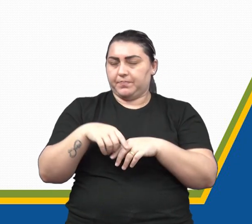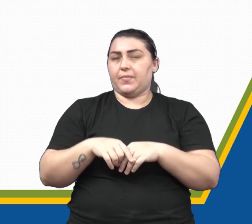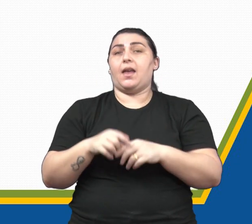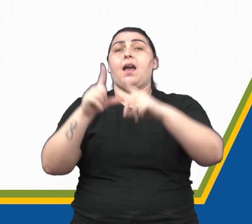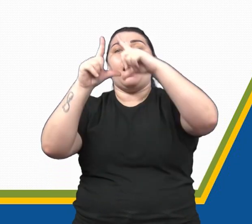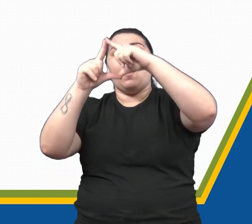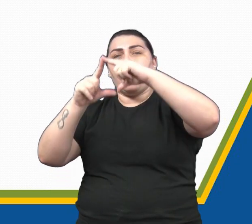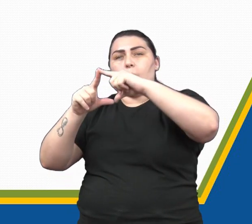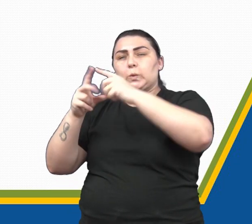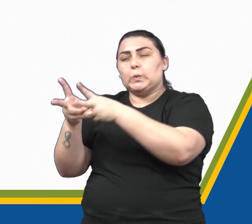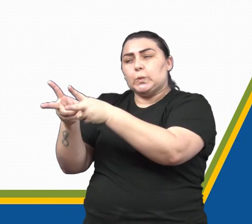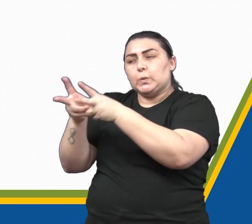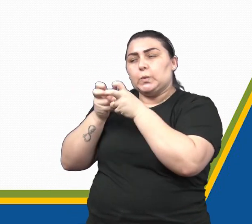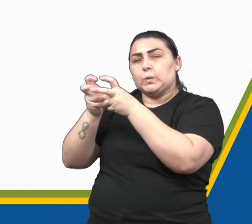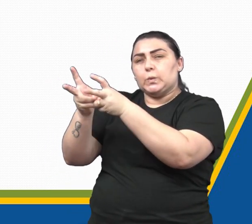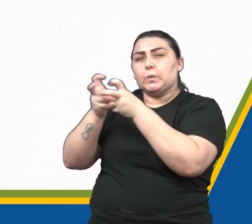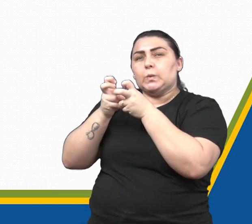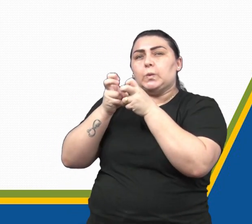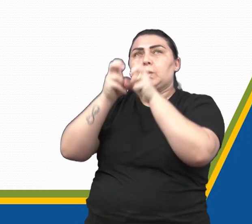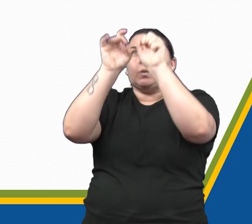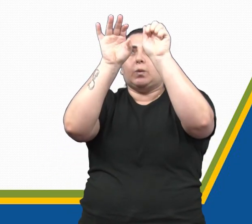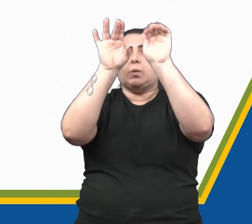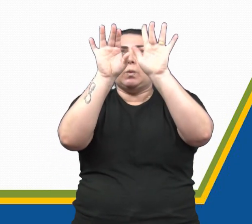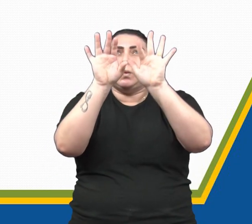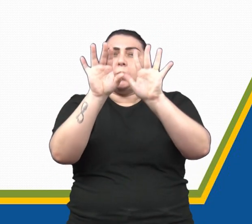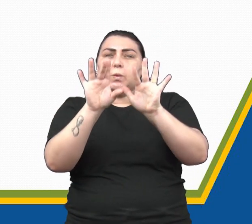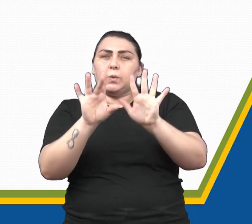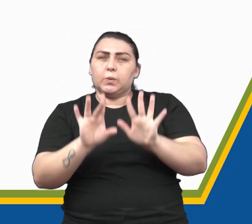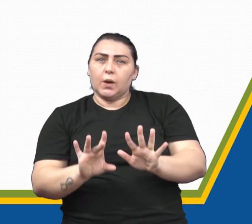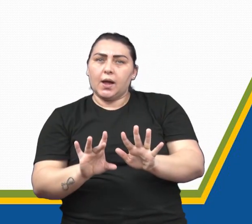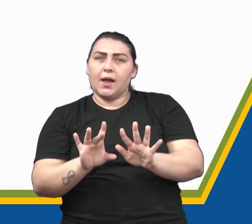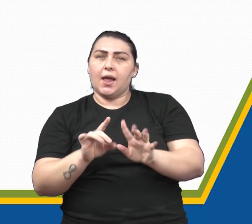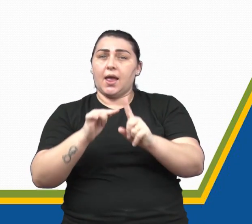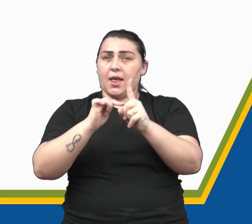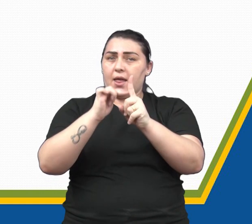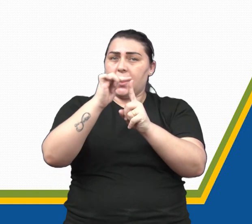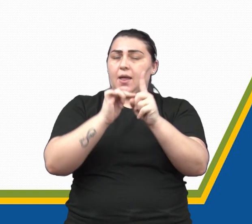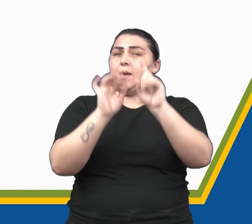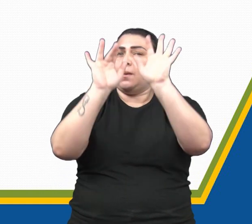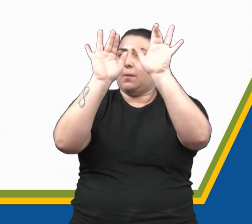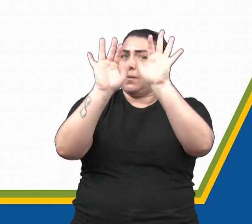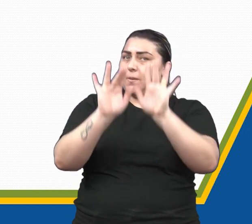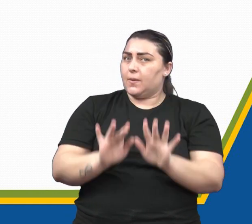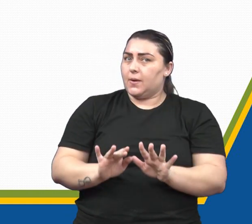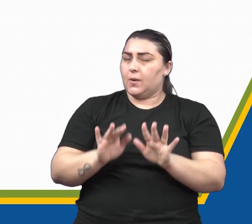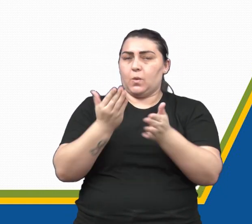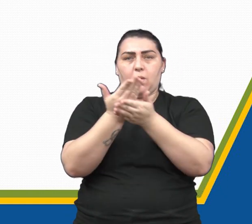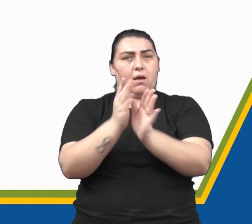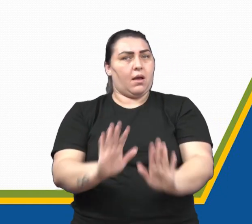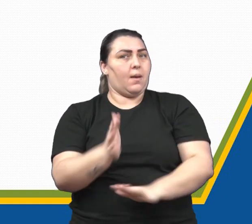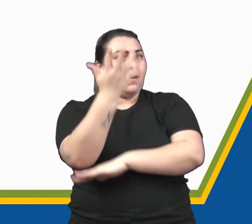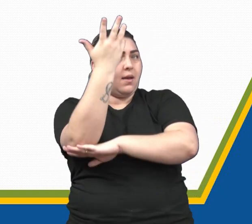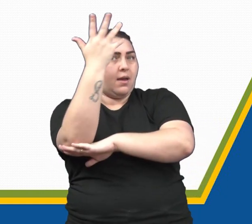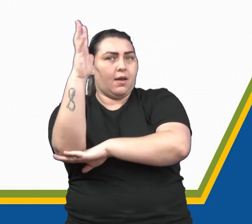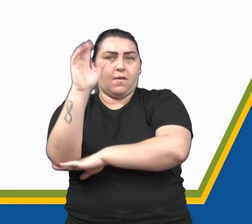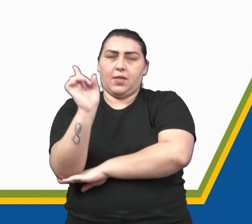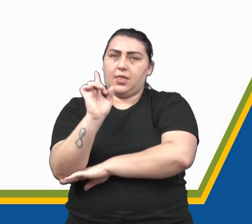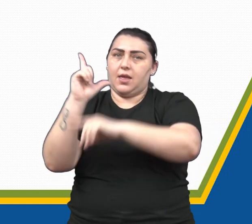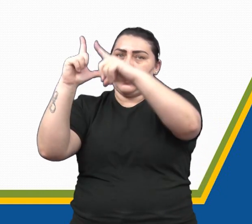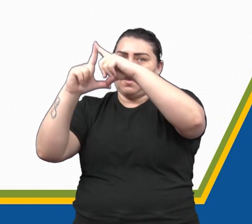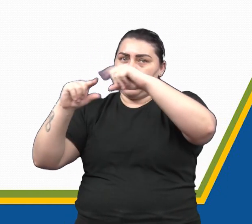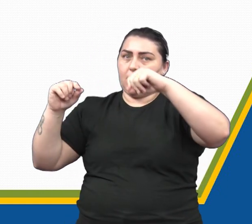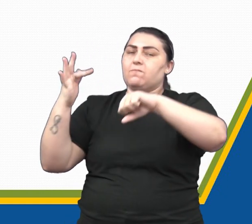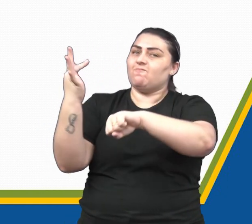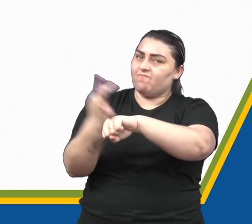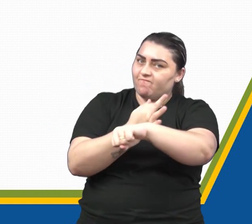ela absorve grande quantidade de neve, então a temperatura da neve ela não destrói a árvore, tá? Então as folhas